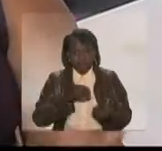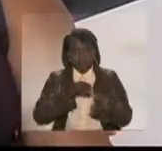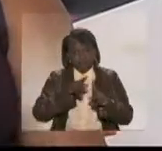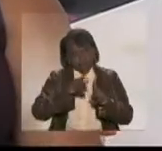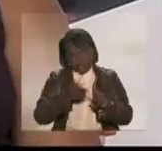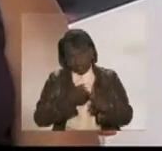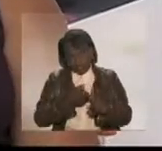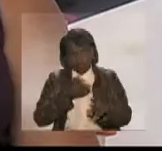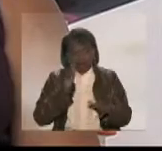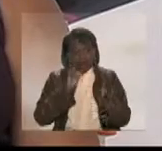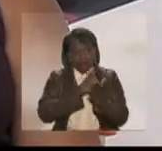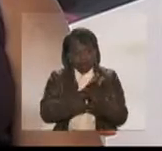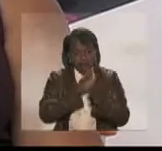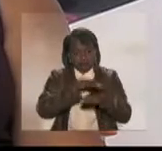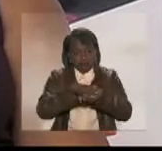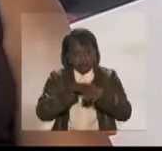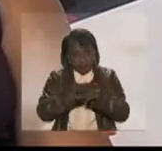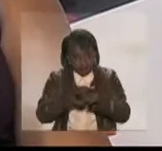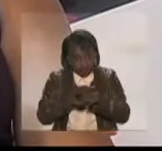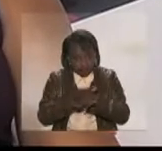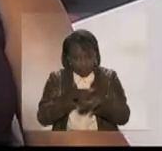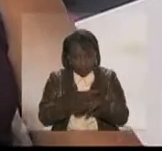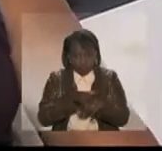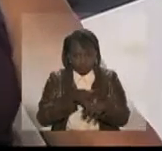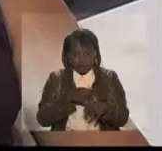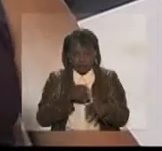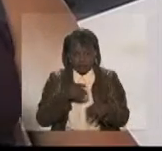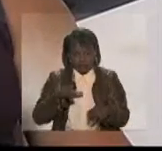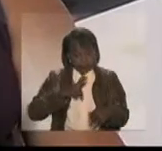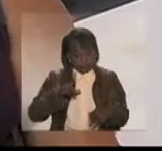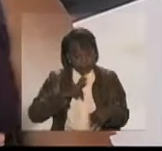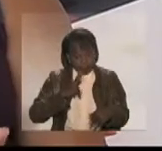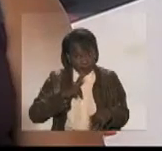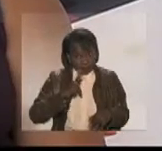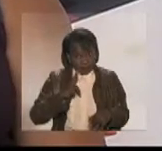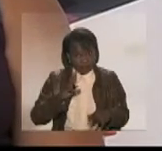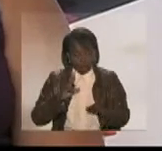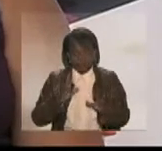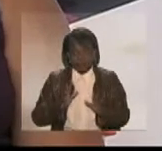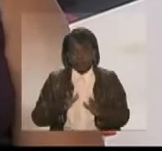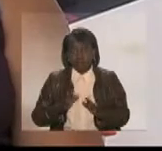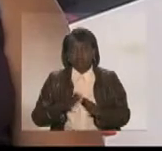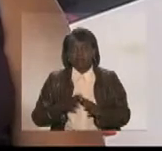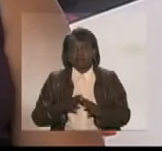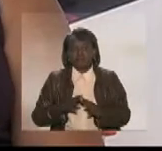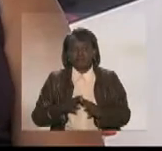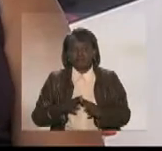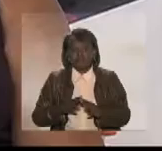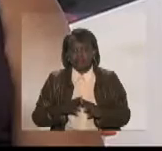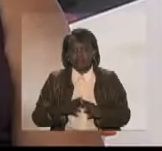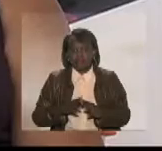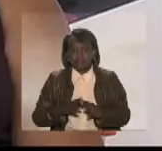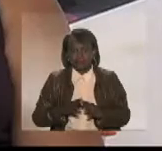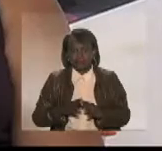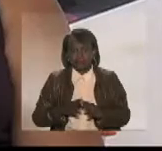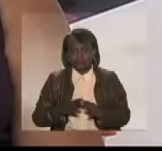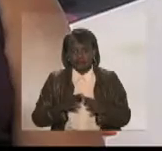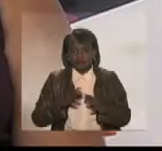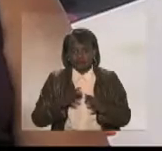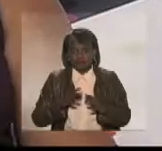adolescente, a essa gestante, conversamos com ela de forma individualizada,